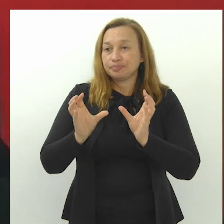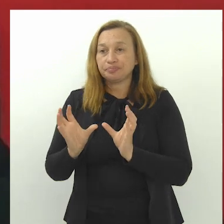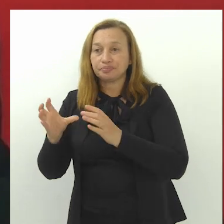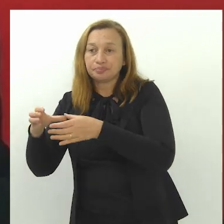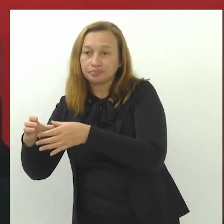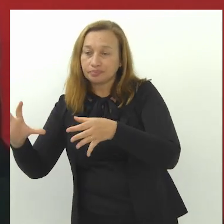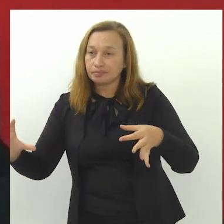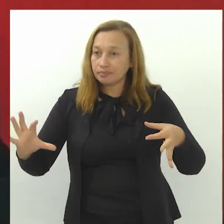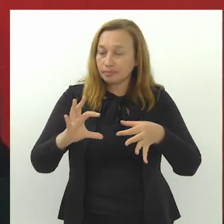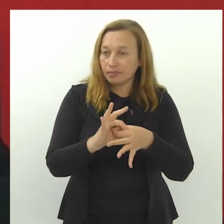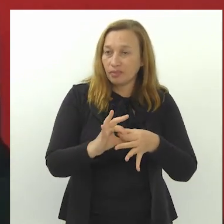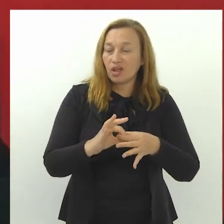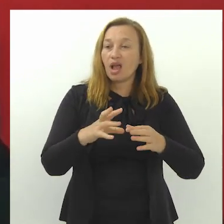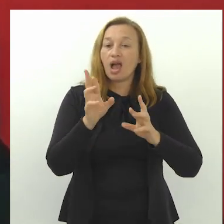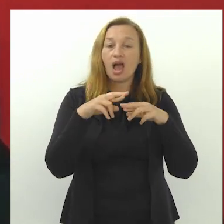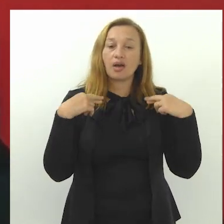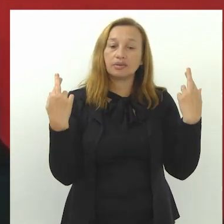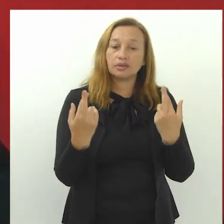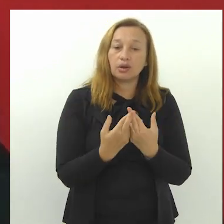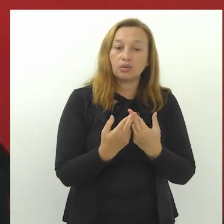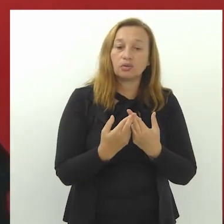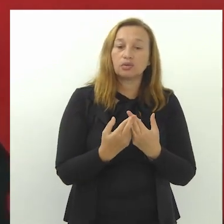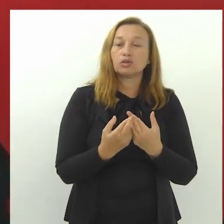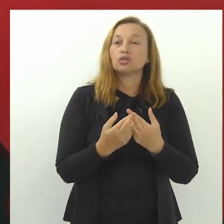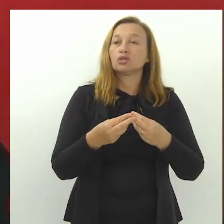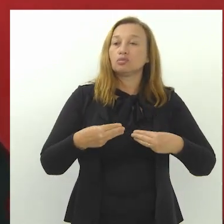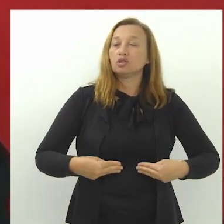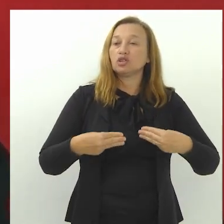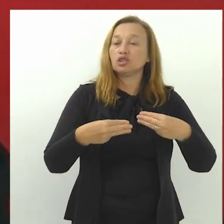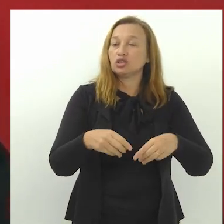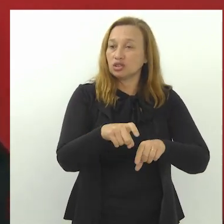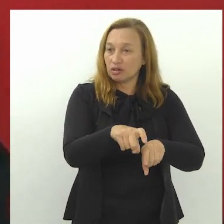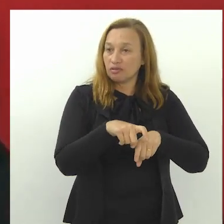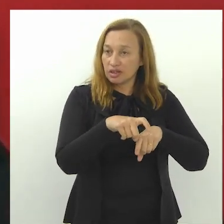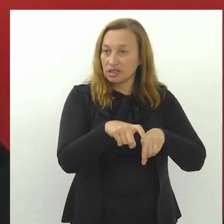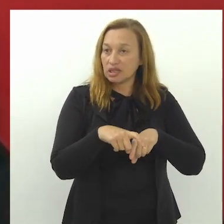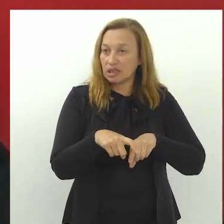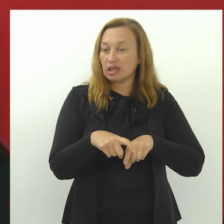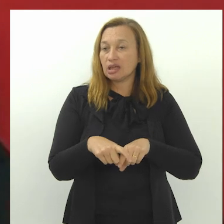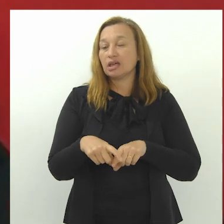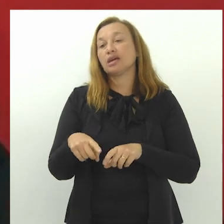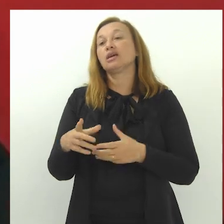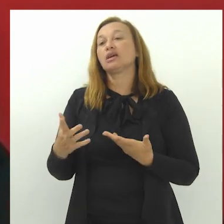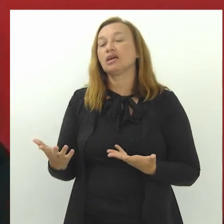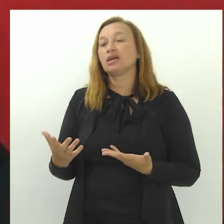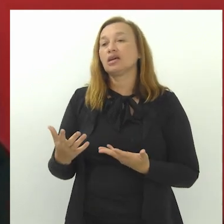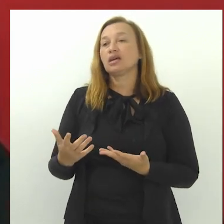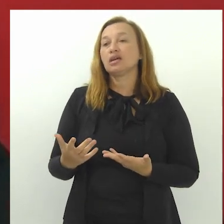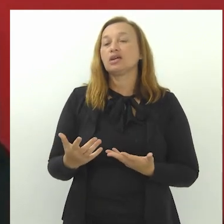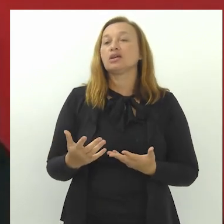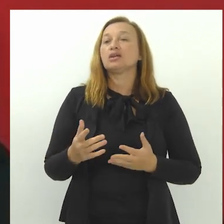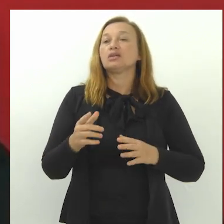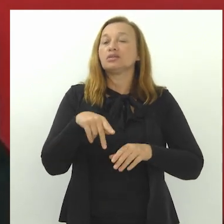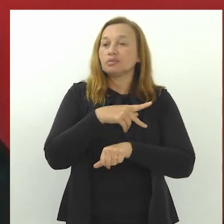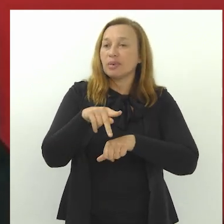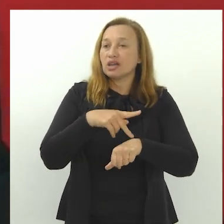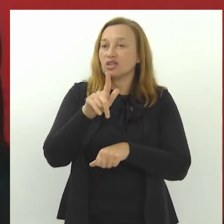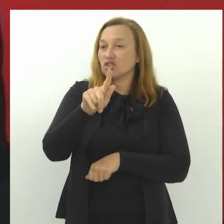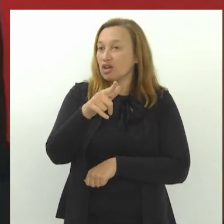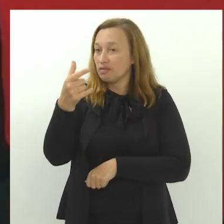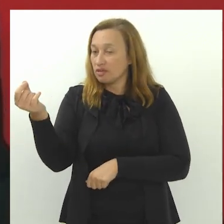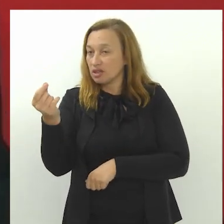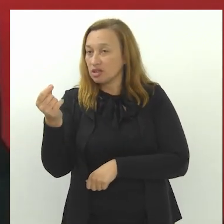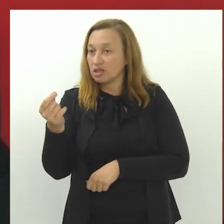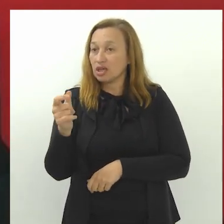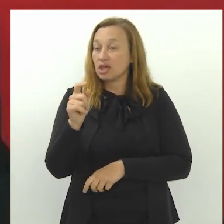deu nos grupos de engajamento, na reunião com os ministros da Fazenda, com os ministros de Relações Exteriores, no mês de julho, dos países